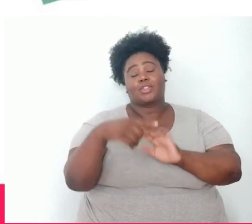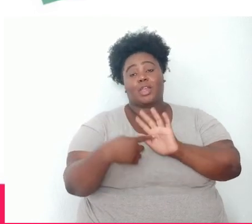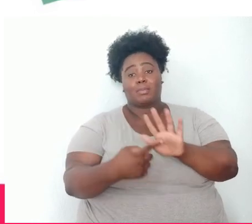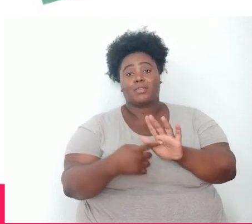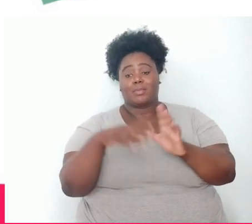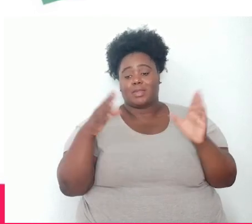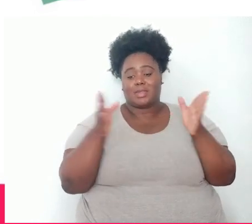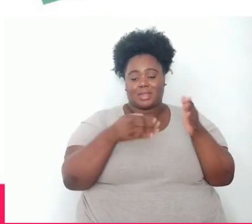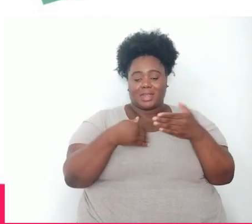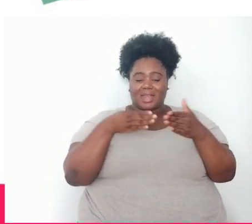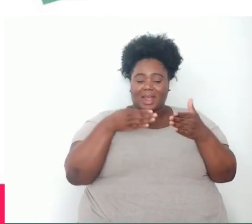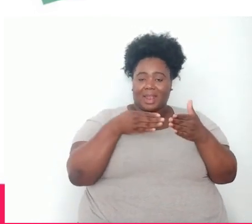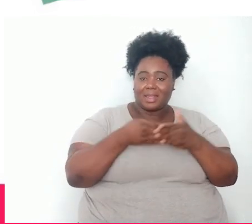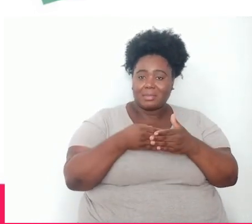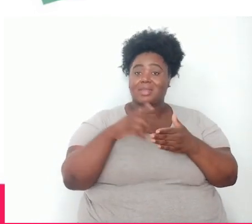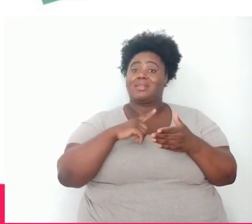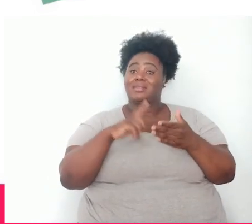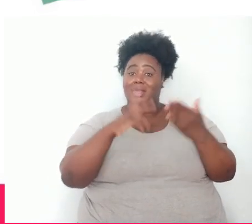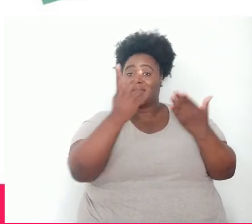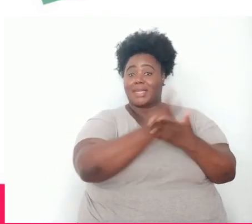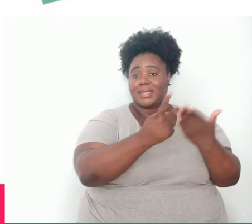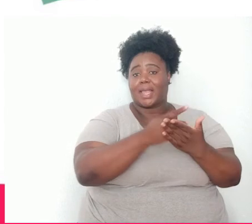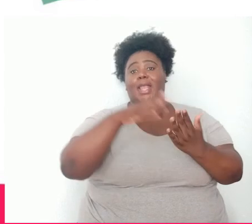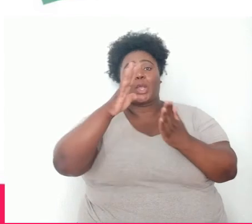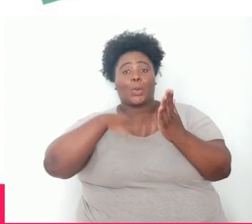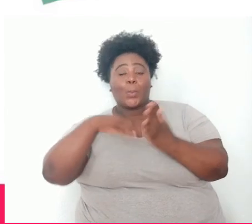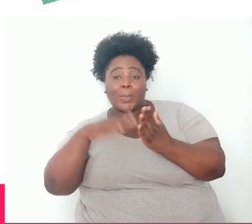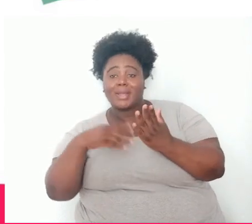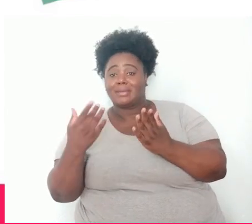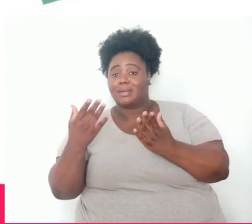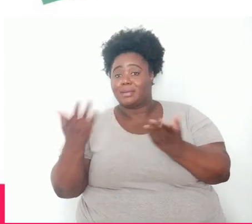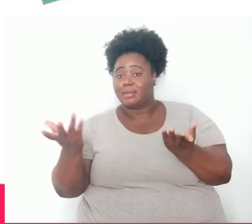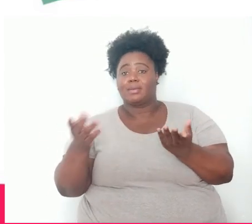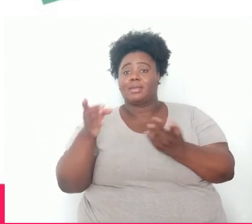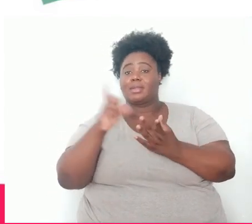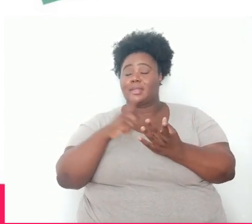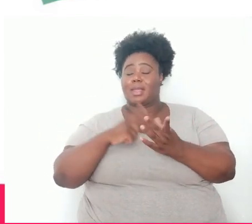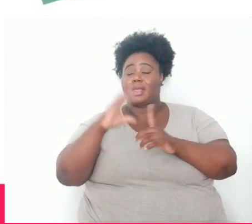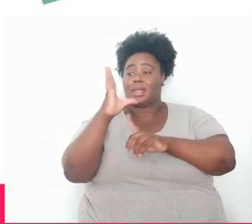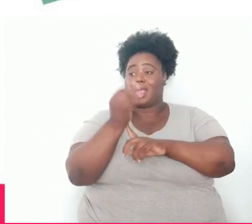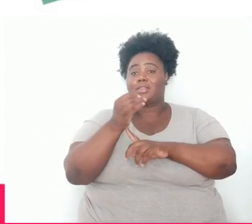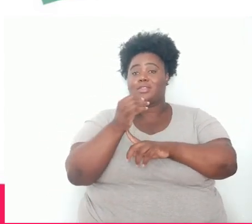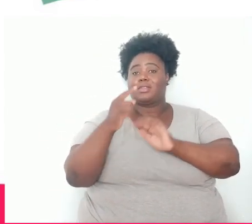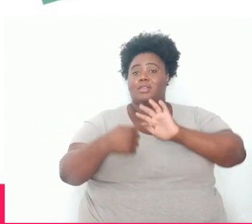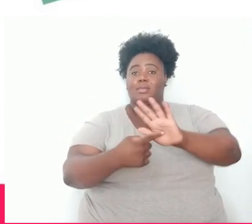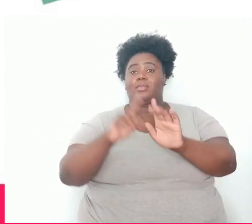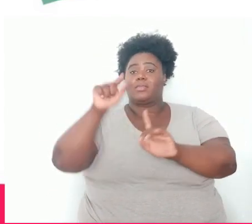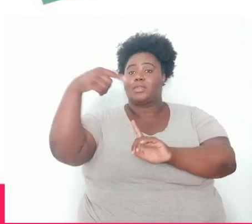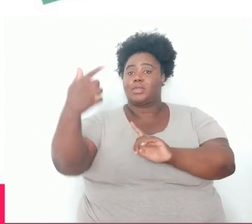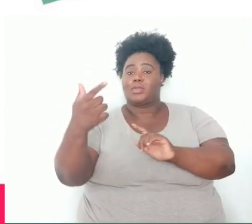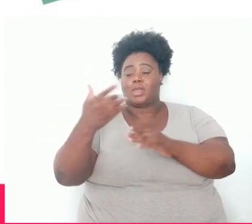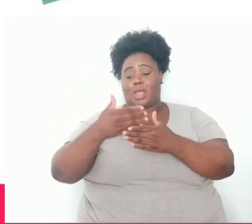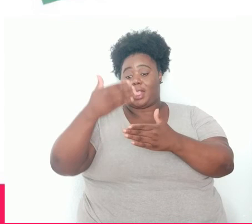performance. Tem artistas da performance que também desenham, que também pintam, tem artistas da performance que às vezes estão do